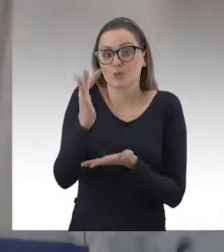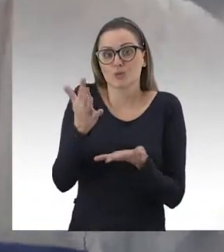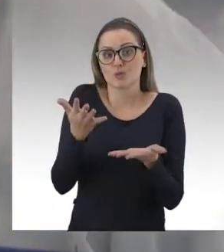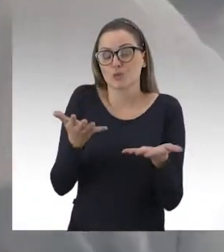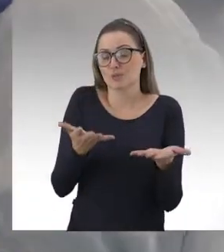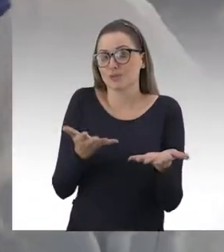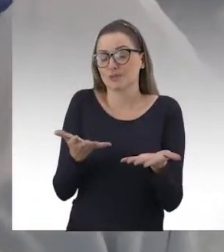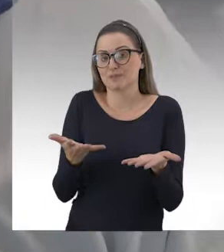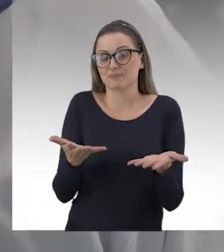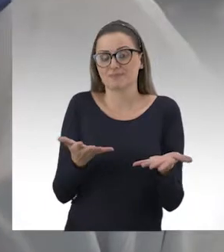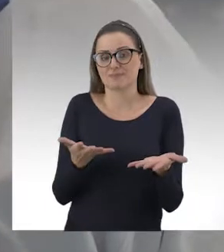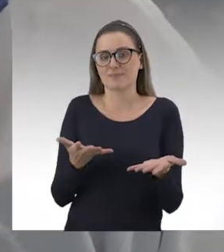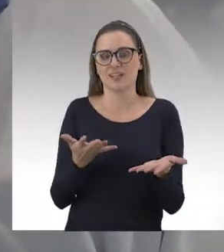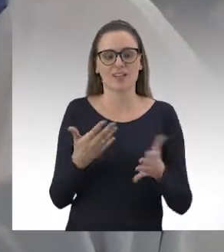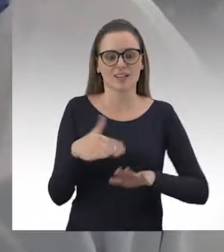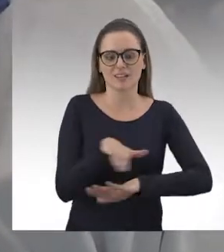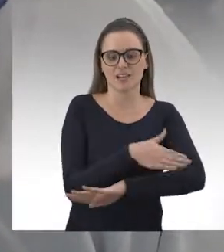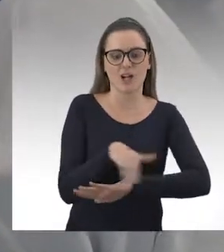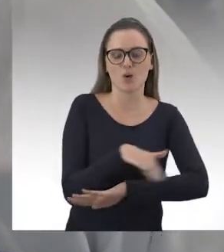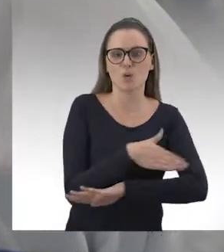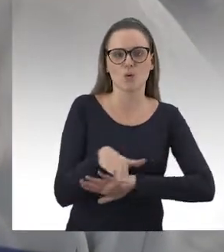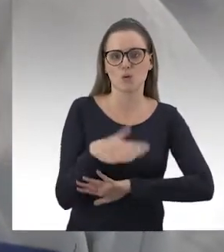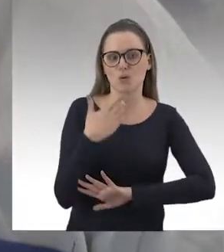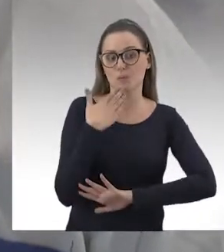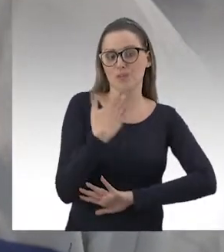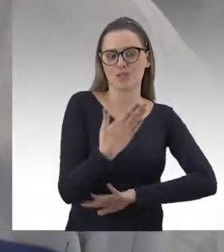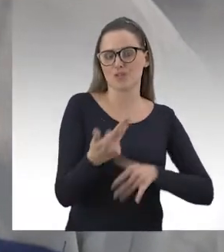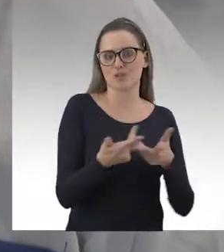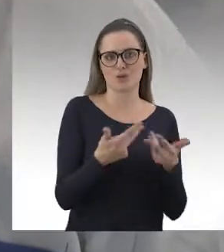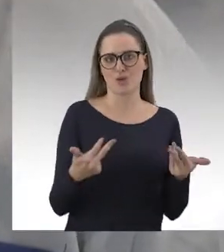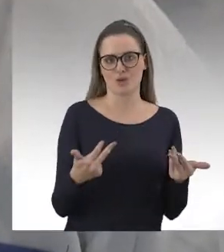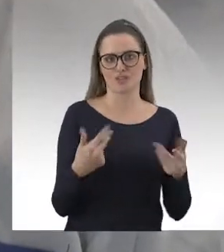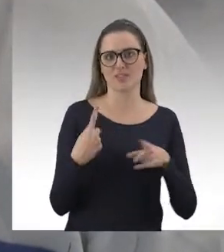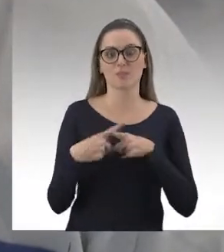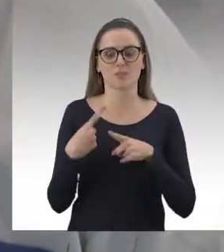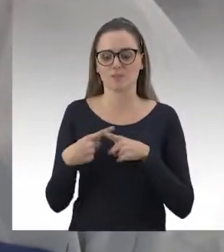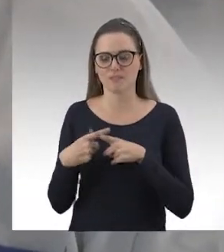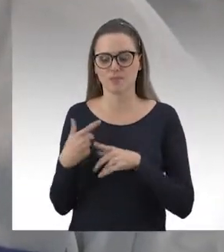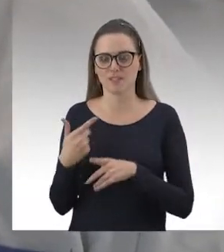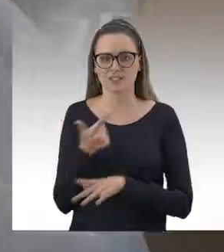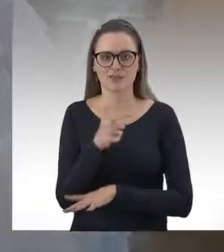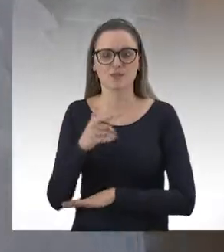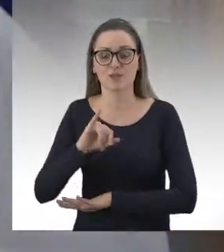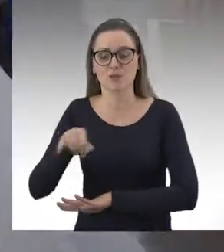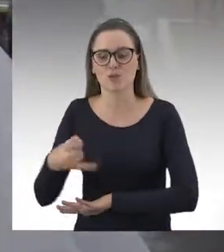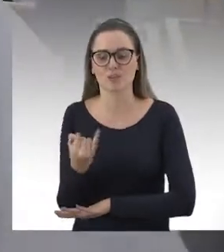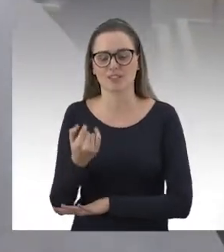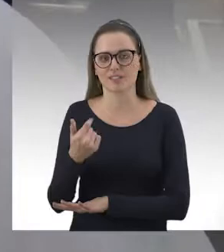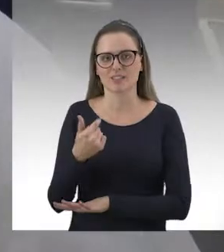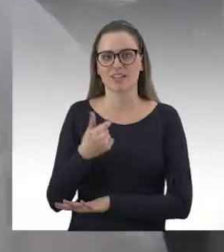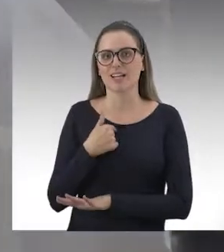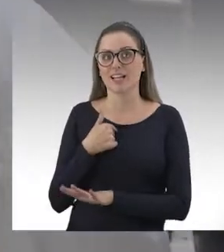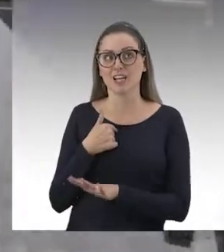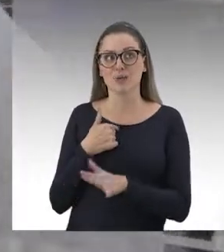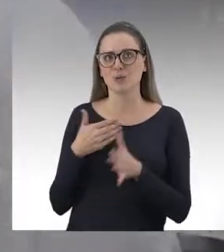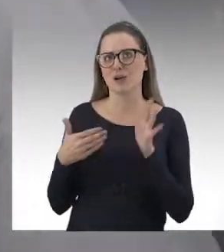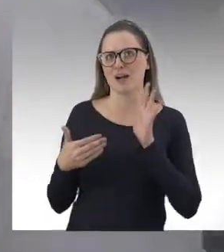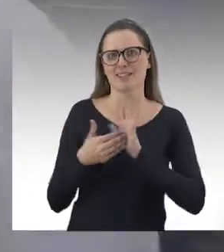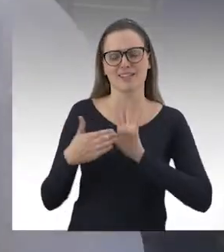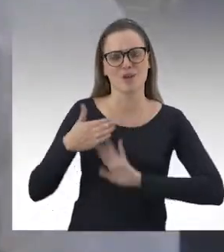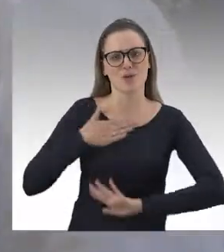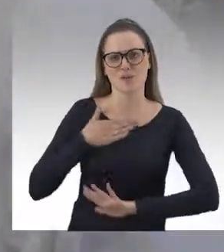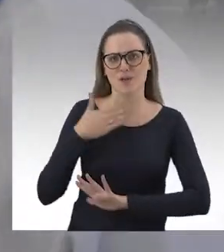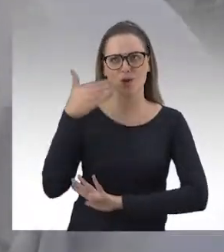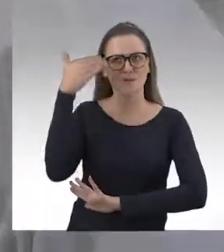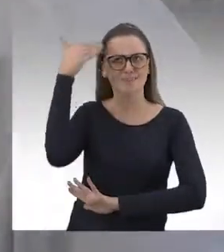no meio da rua como pedinte, cara, por saber que eu não tentei tudo. eu vou até que não dá mais, até que não dá, até